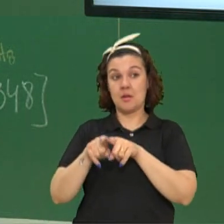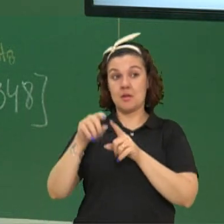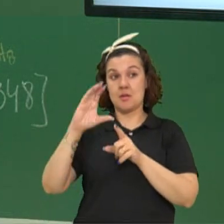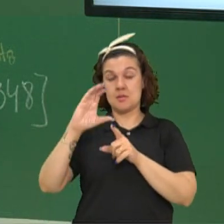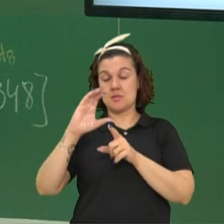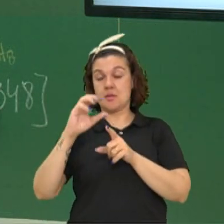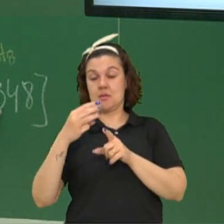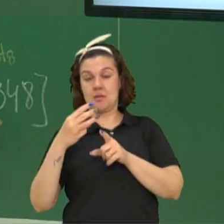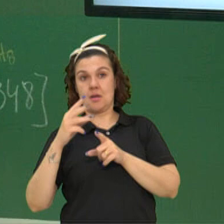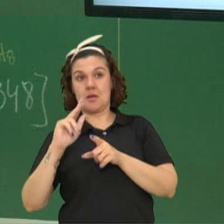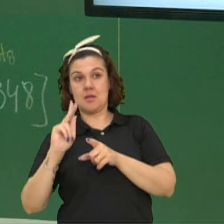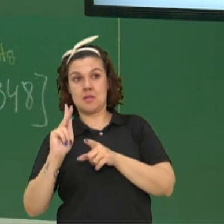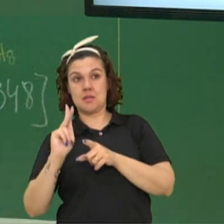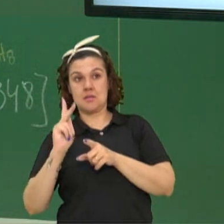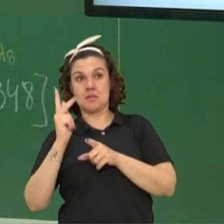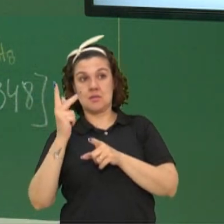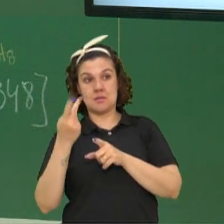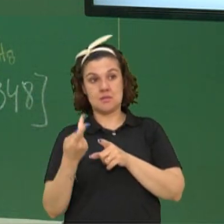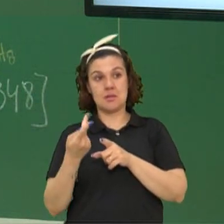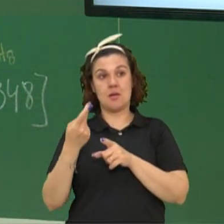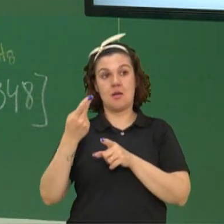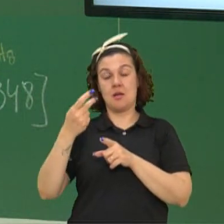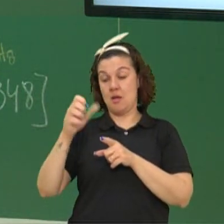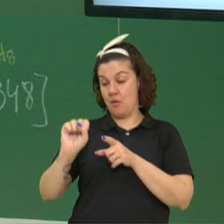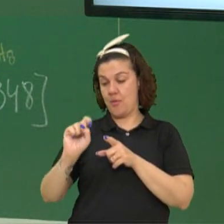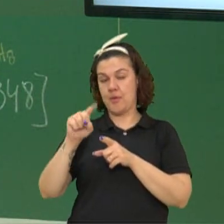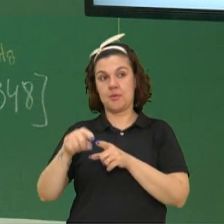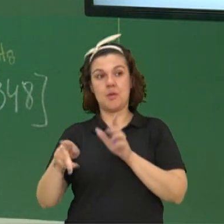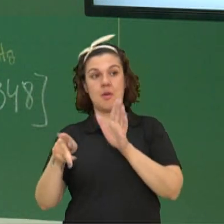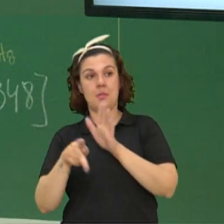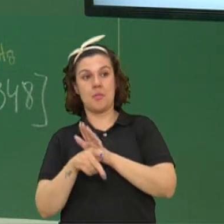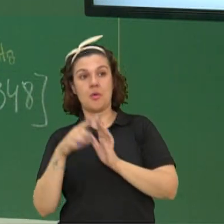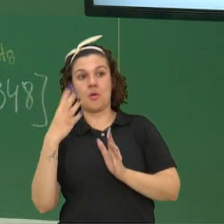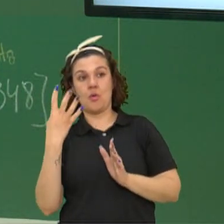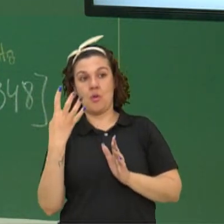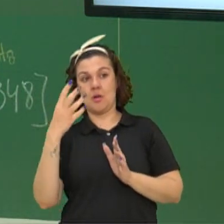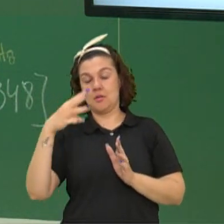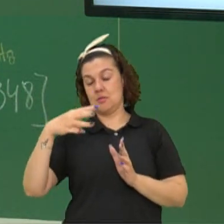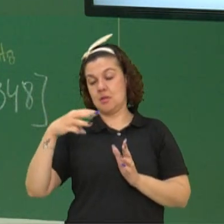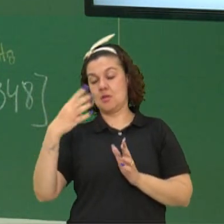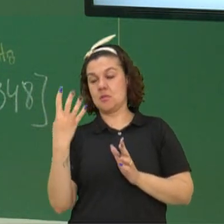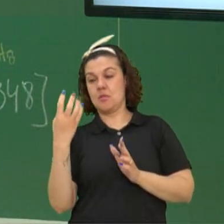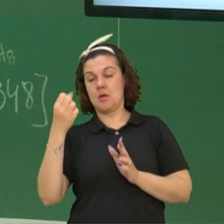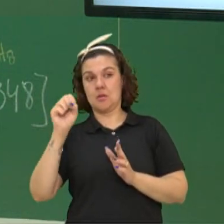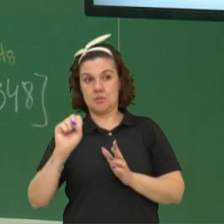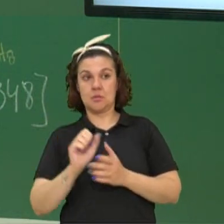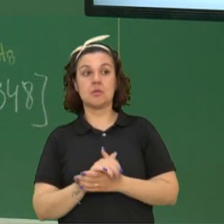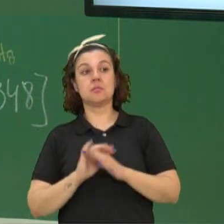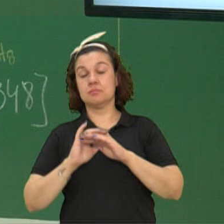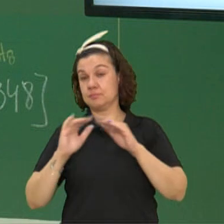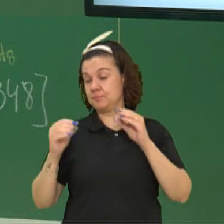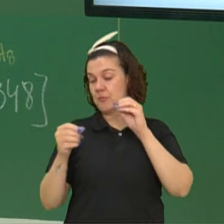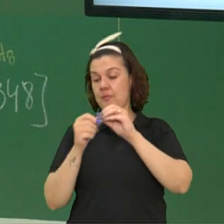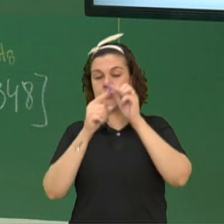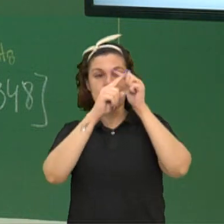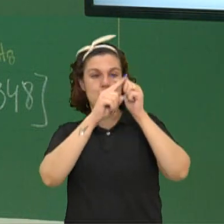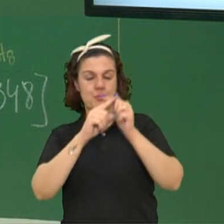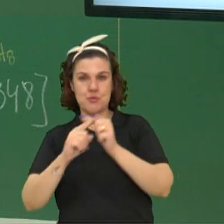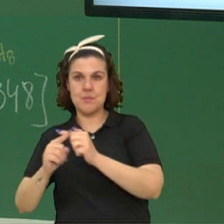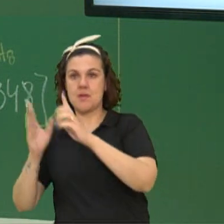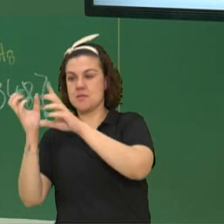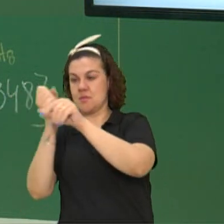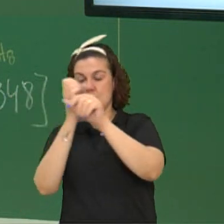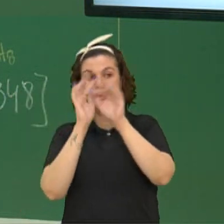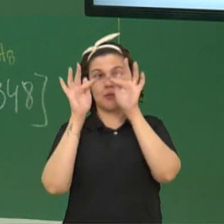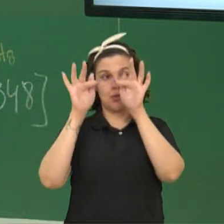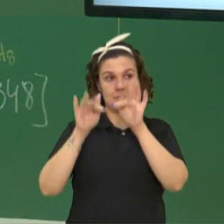propano, 4.348, o coeficiente estequiométrico dele é 1, então não vou colocar ali. Fazendo as multiplicações e as